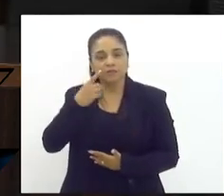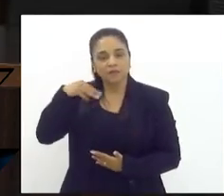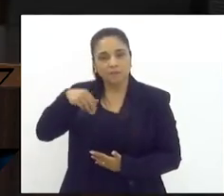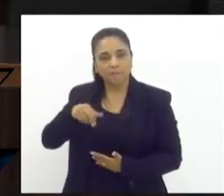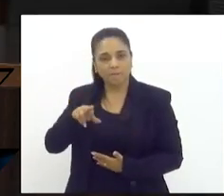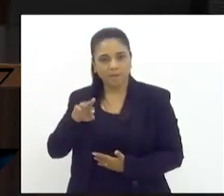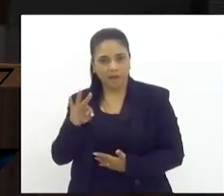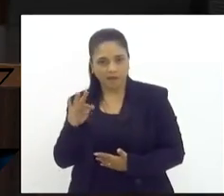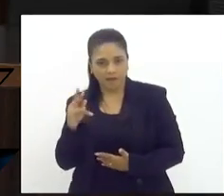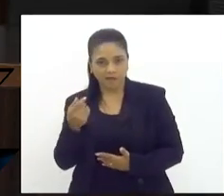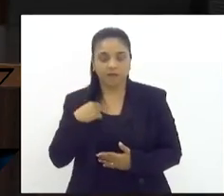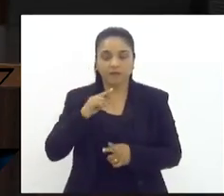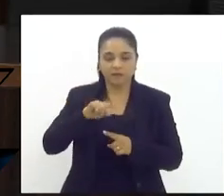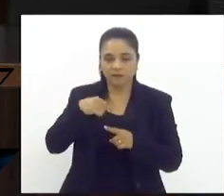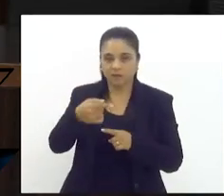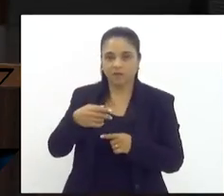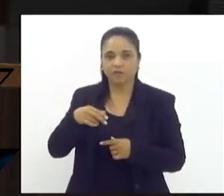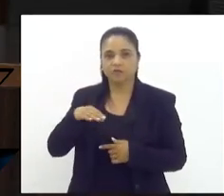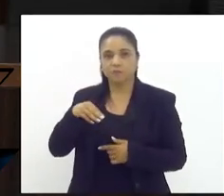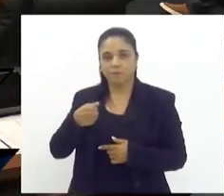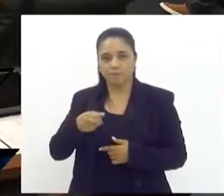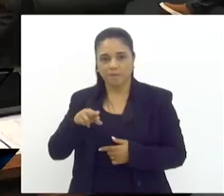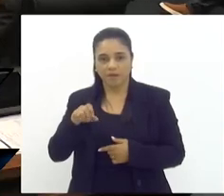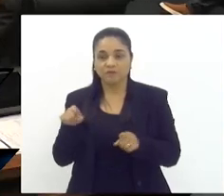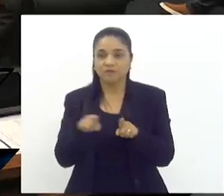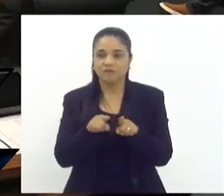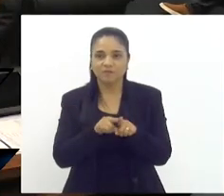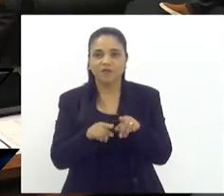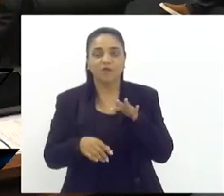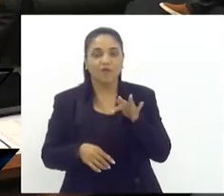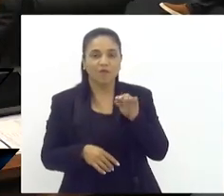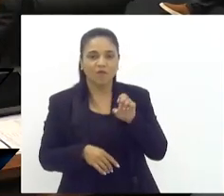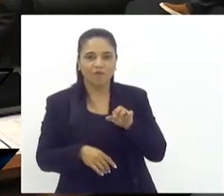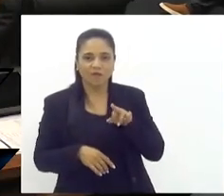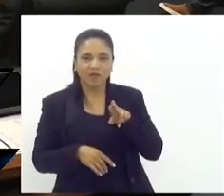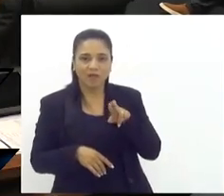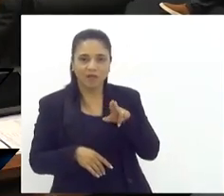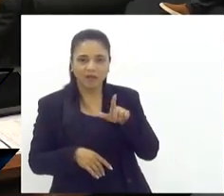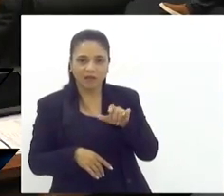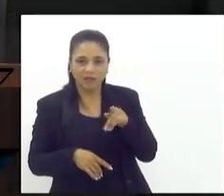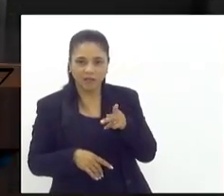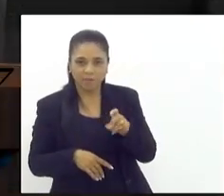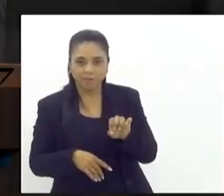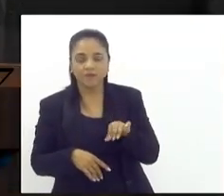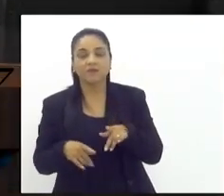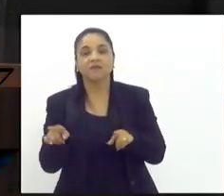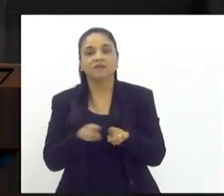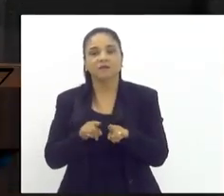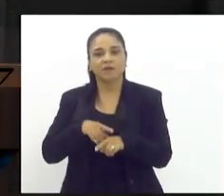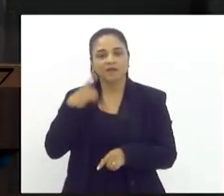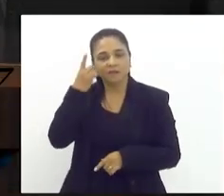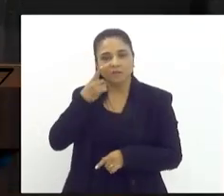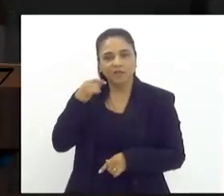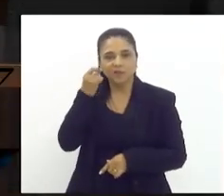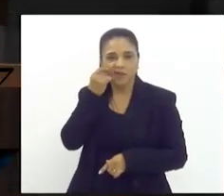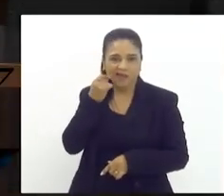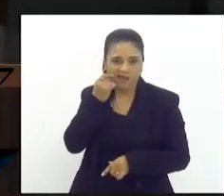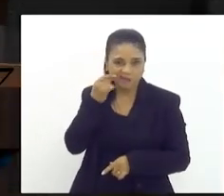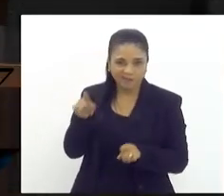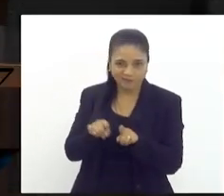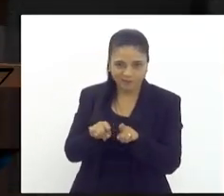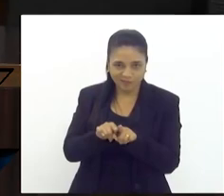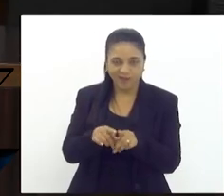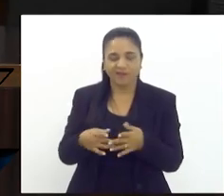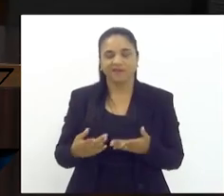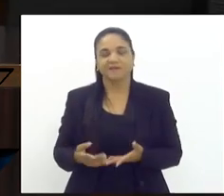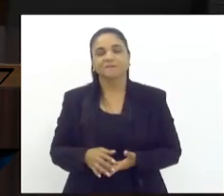em seguida Deputado Márcio Gualberto o Felipe Soares e o Ratinho mandaram mensagem também Felipe Soares e o deputado Ratinho também qual